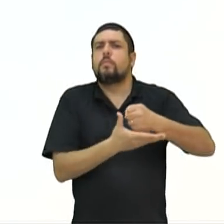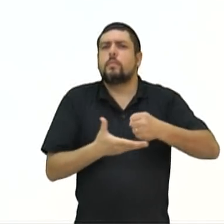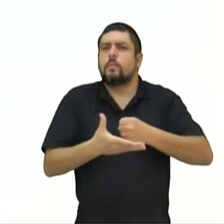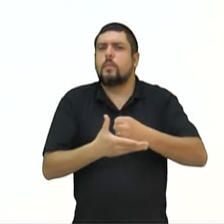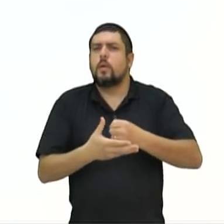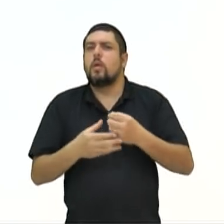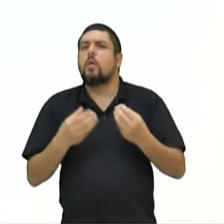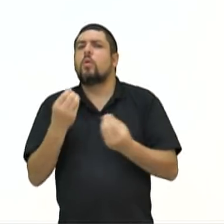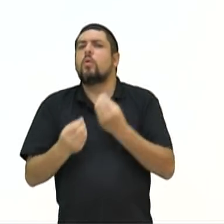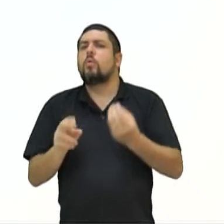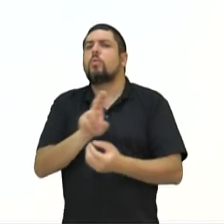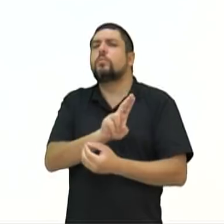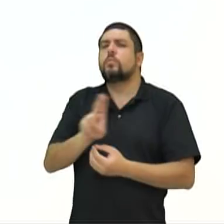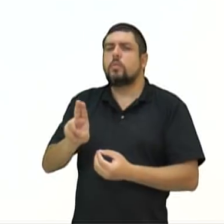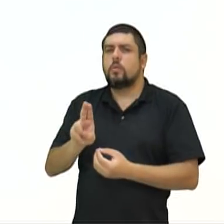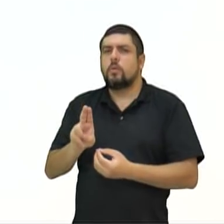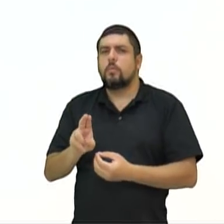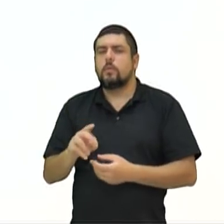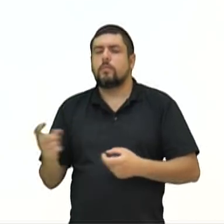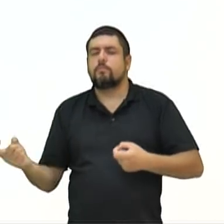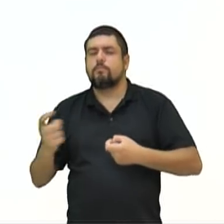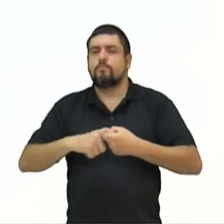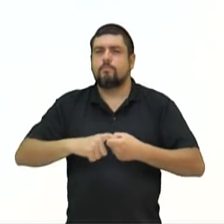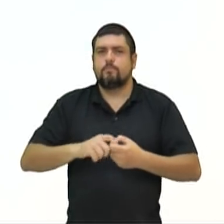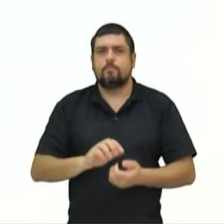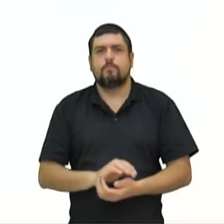se chamam. Eu já volto.